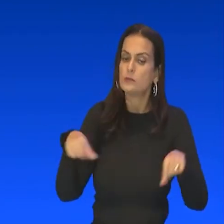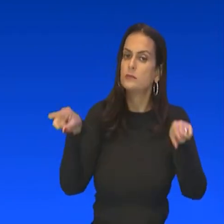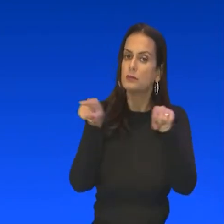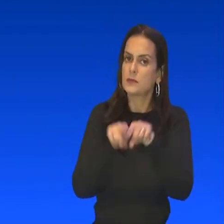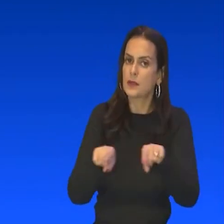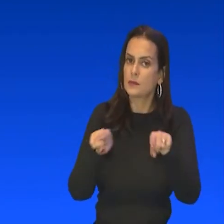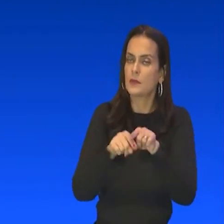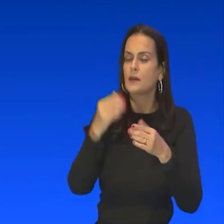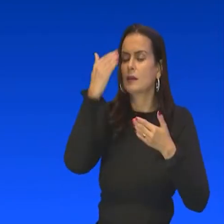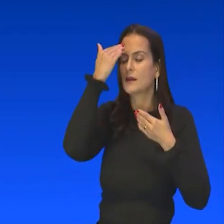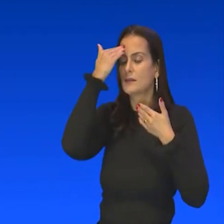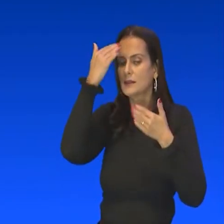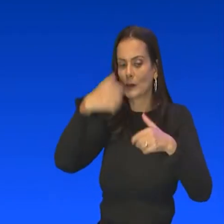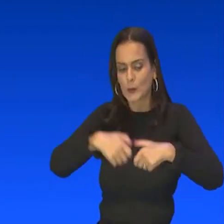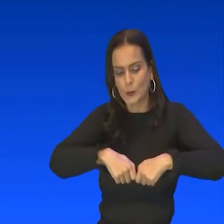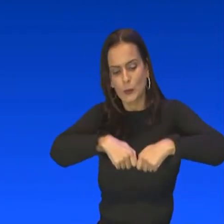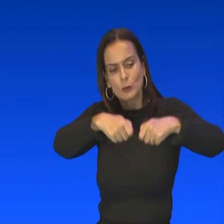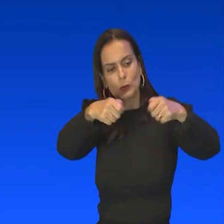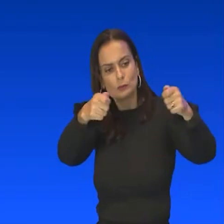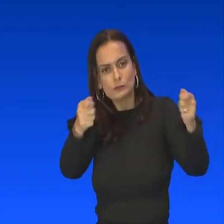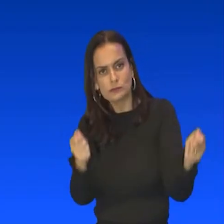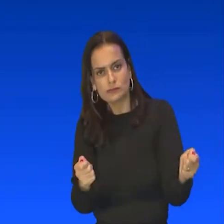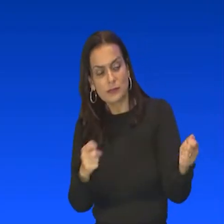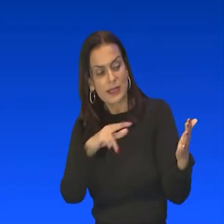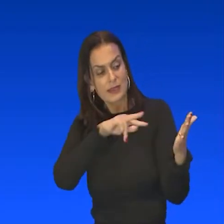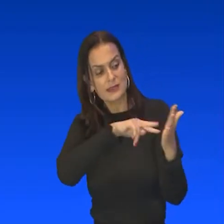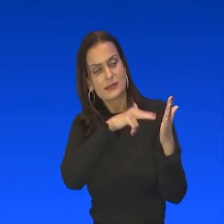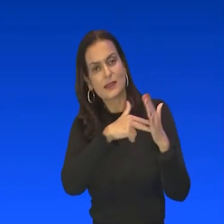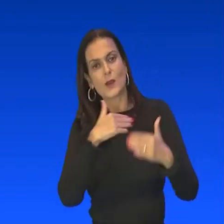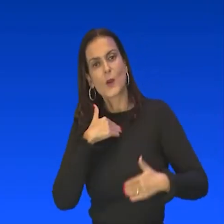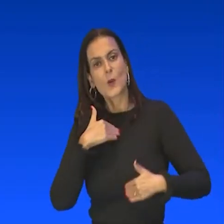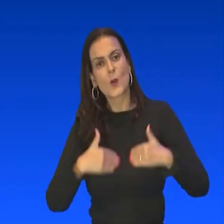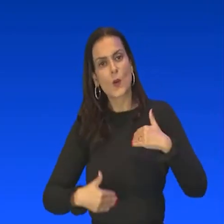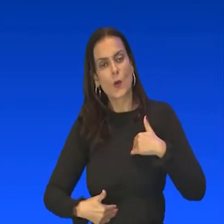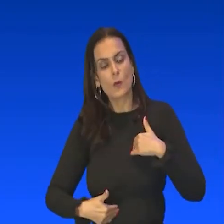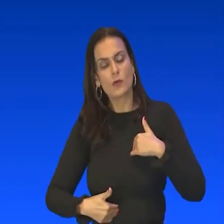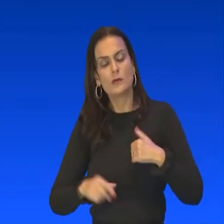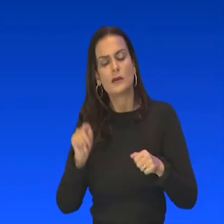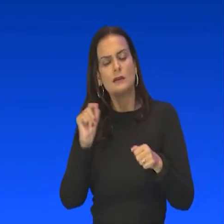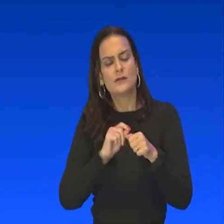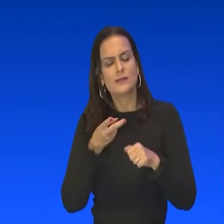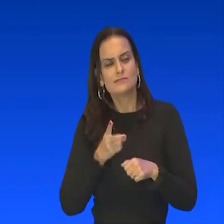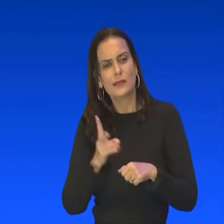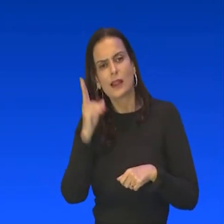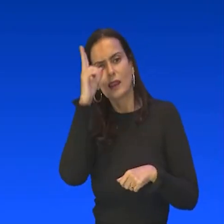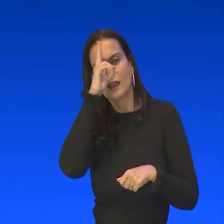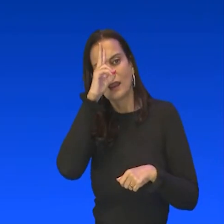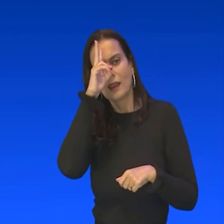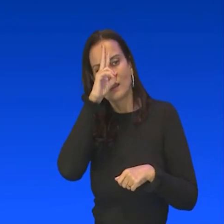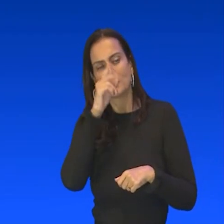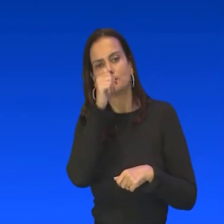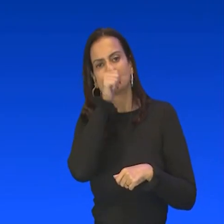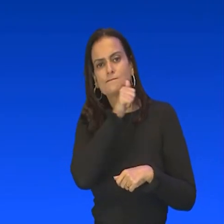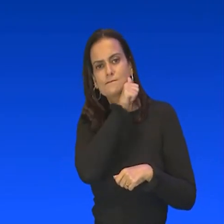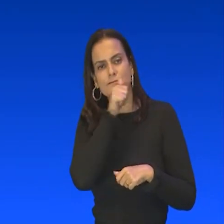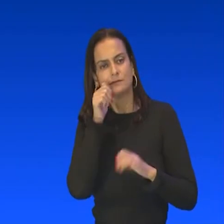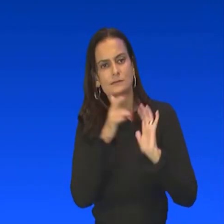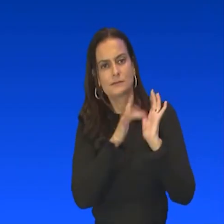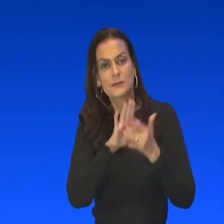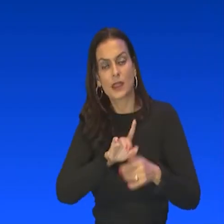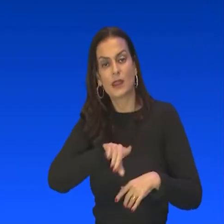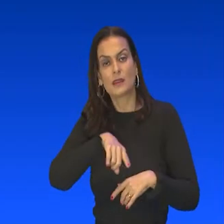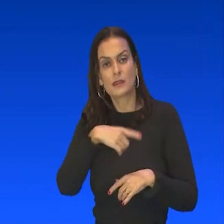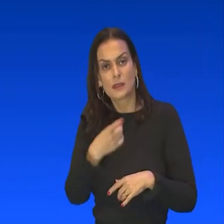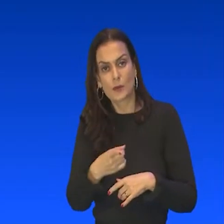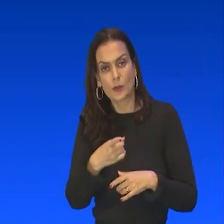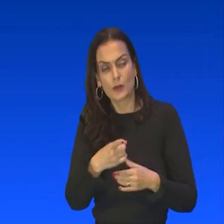partiu e lhes deu, dizendo: Isto é o meu corpo oferecido por vós, fazei isto em memória de mim. Semelhantemente, depois de cear,